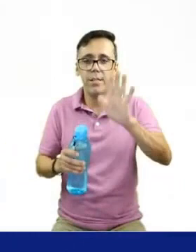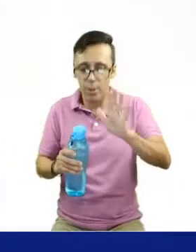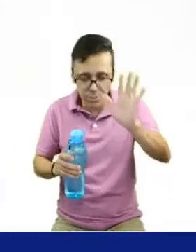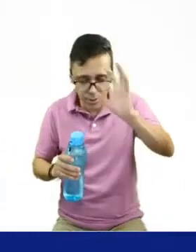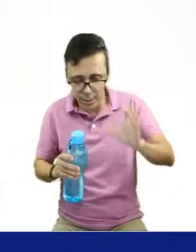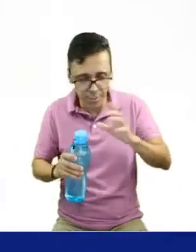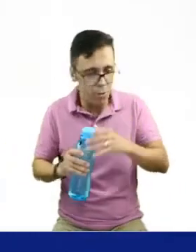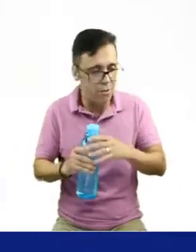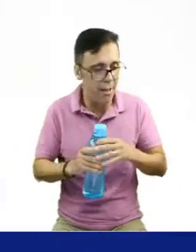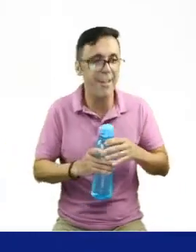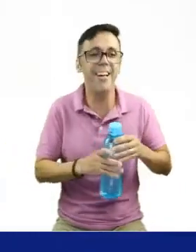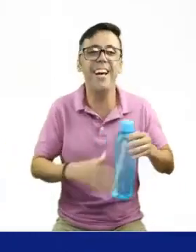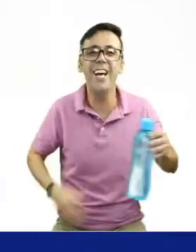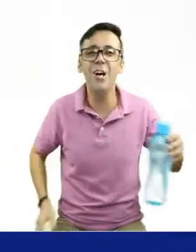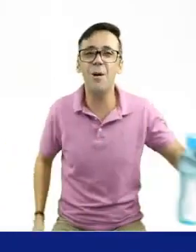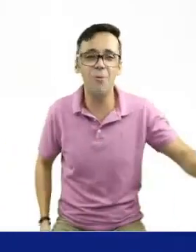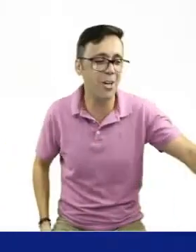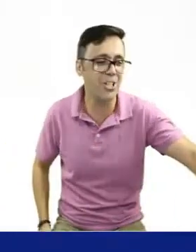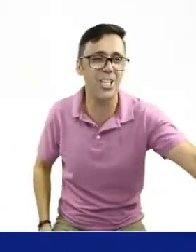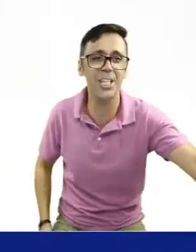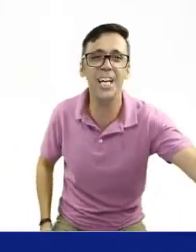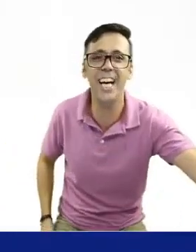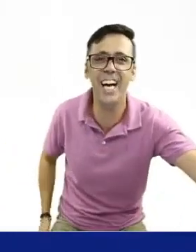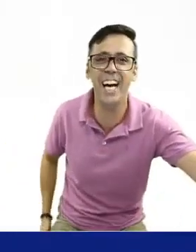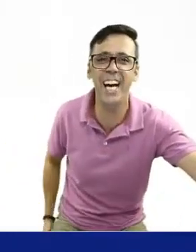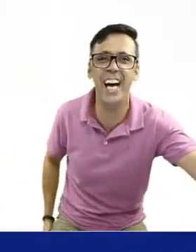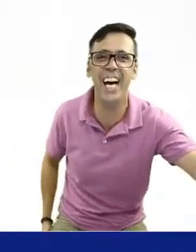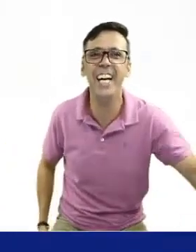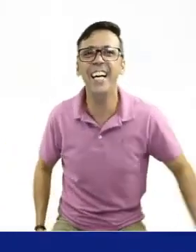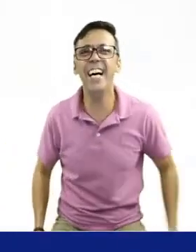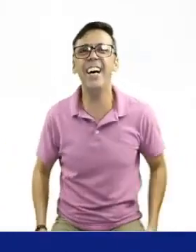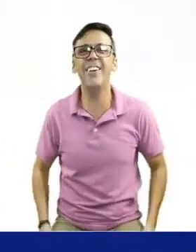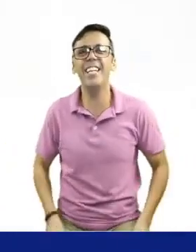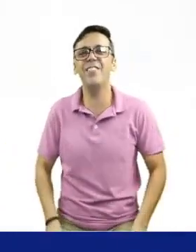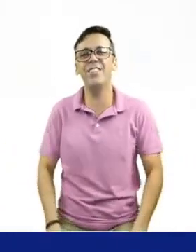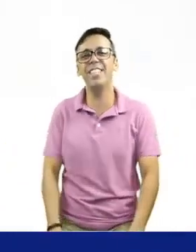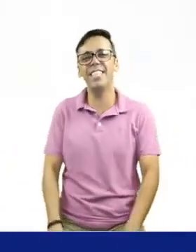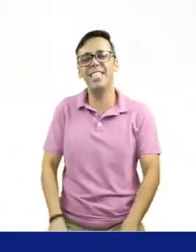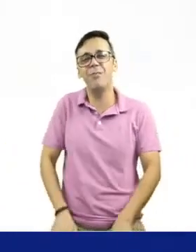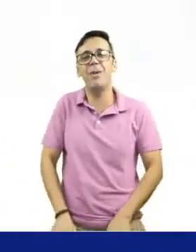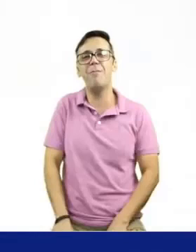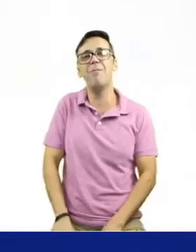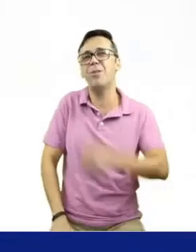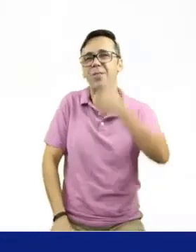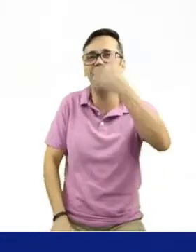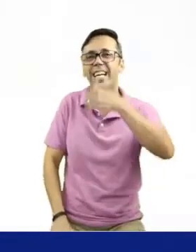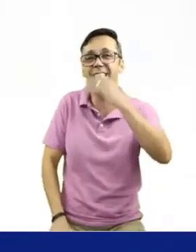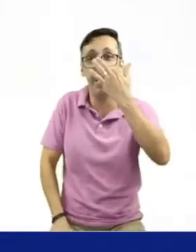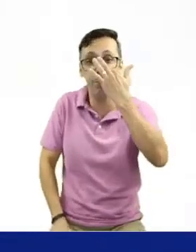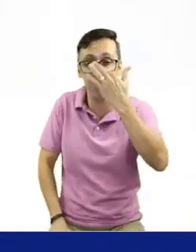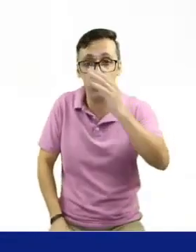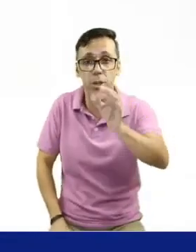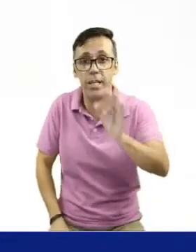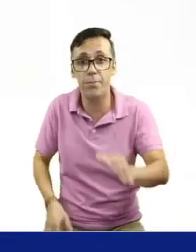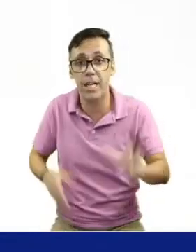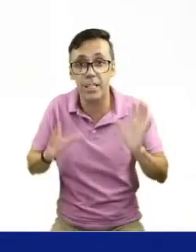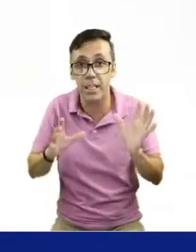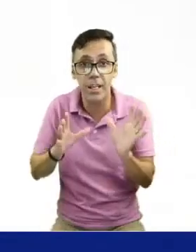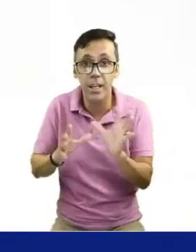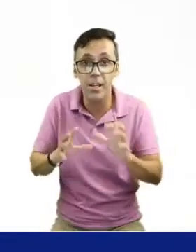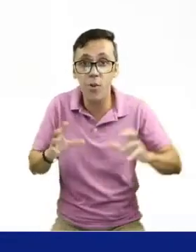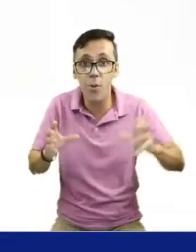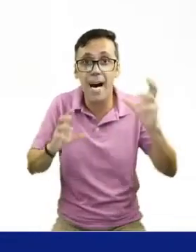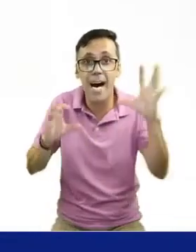pudesse eu mandava o coraçãozinho aqui para você uma curtida ao Guilherme tá mandando ele para mim muito obrigado Guilherme Professor